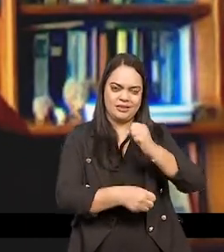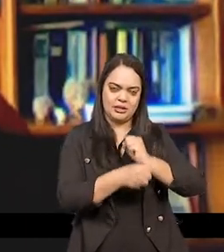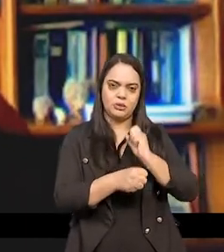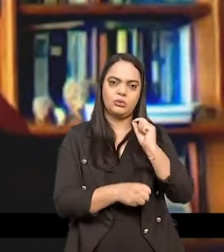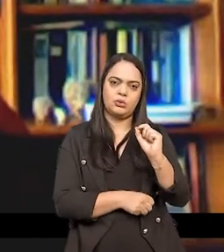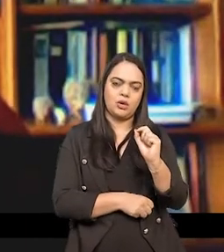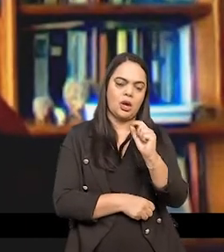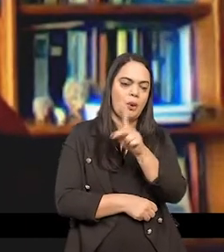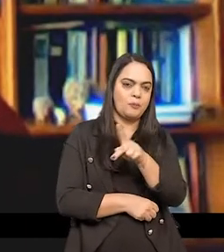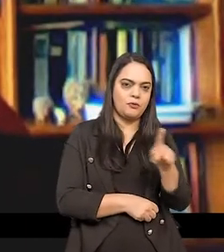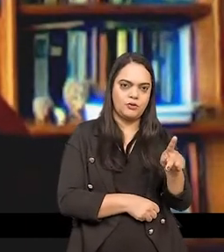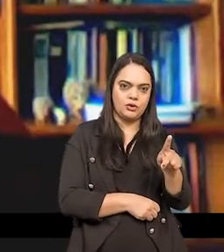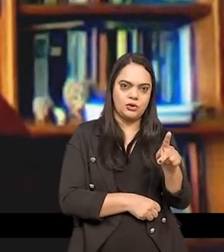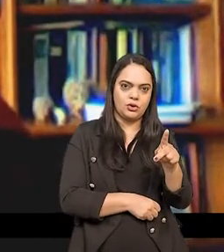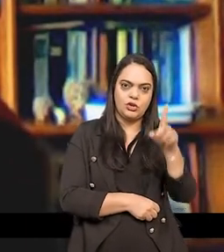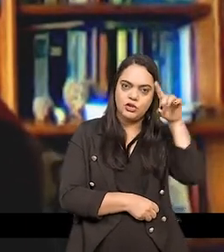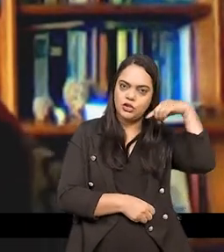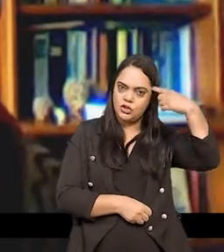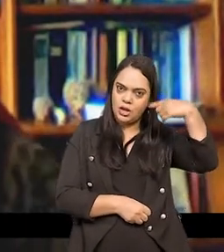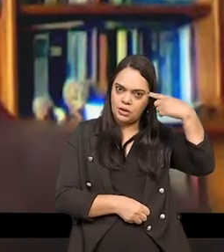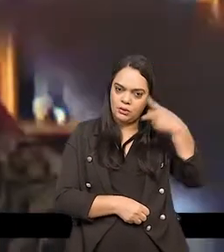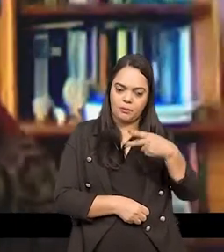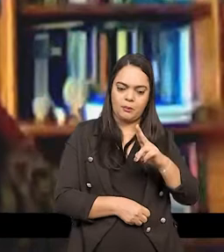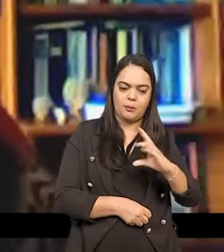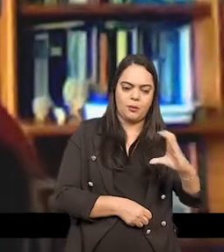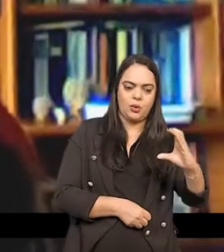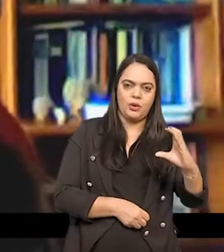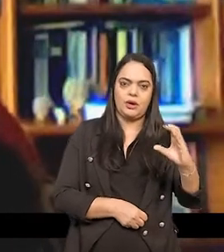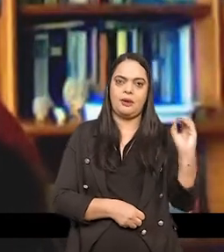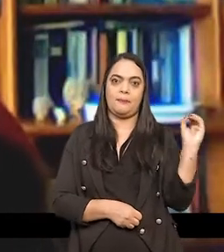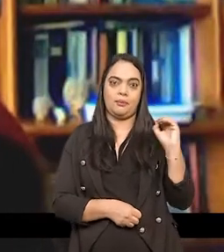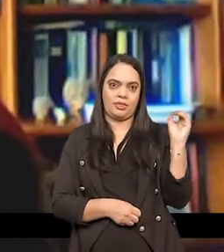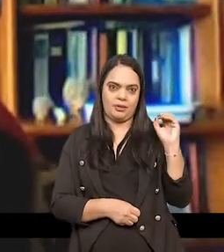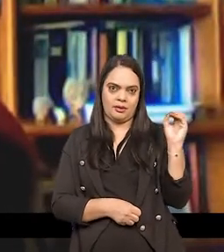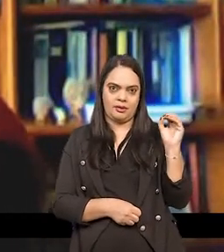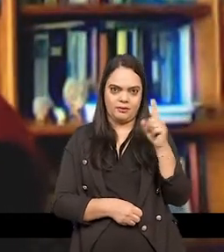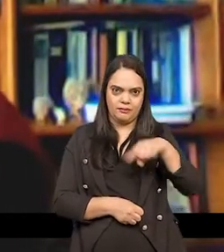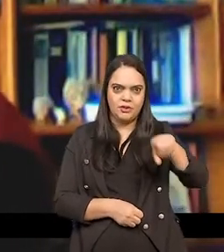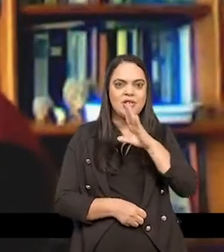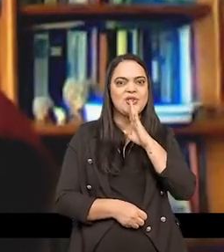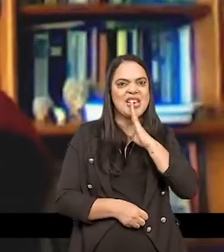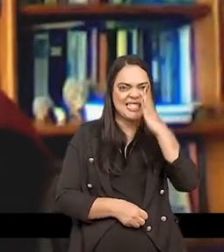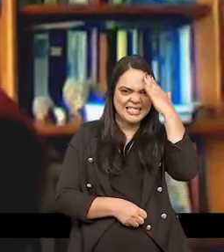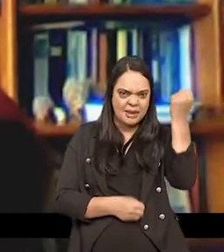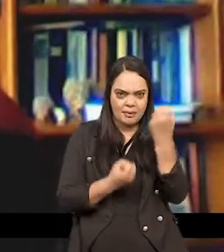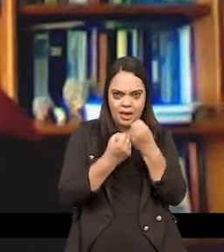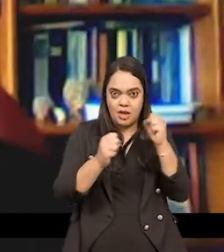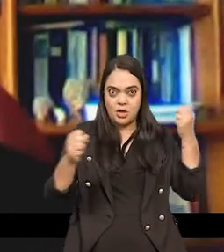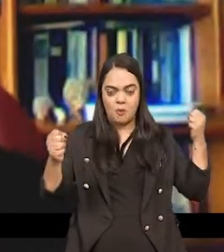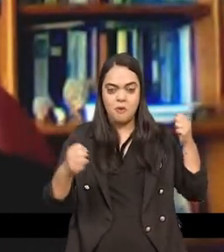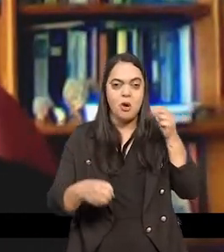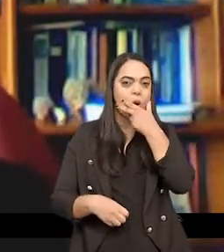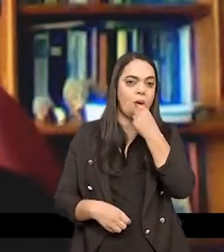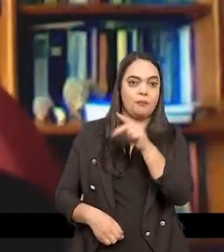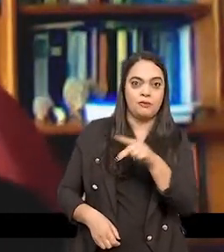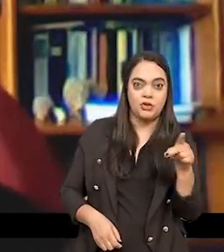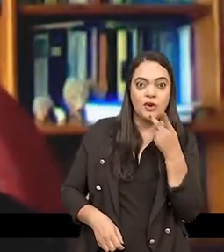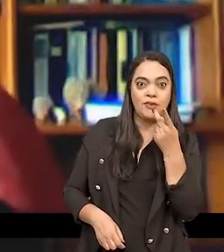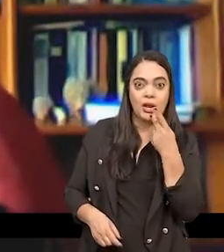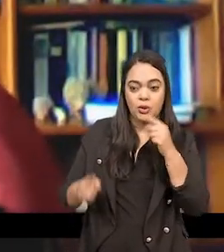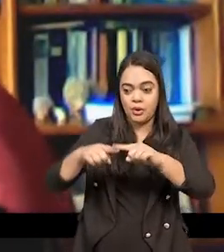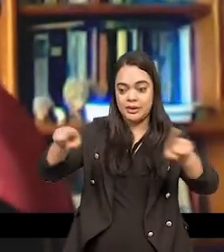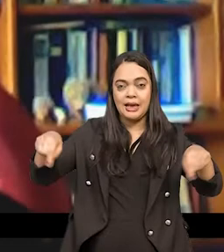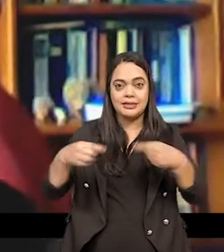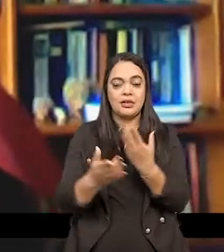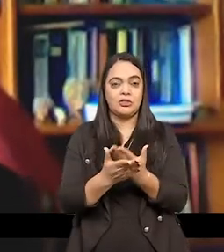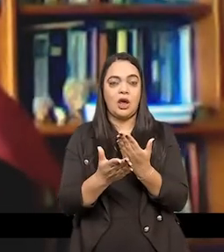direito da PUC, aqui de Porto Alegre, que quem conhece sabe, a PUC é imensa, ele disse em sala de aula, e quem denunciou foi um rapaz,